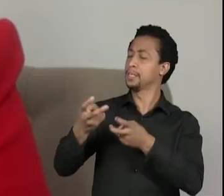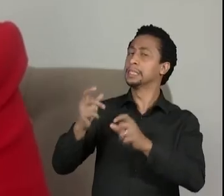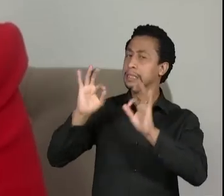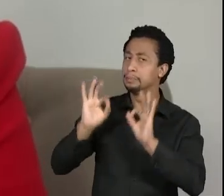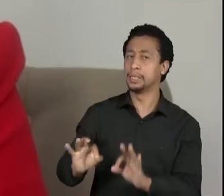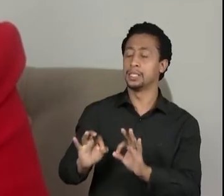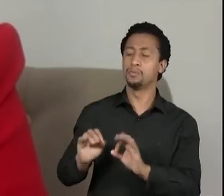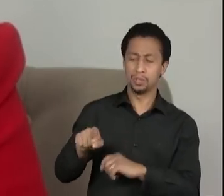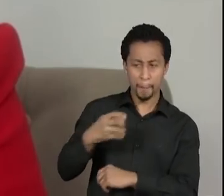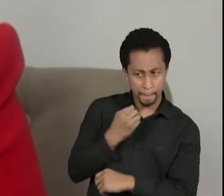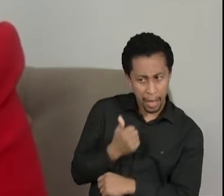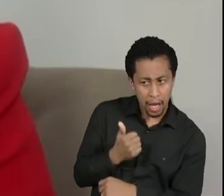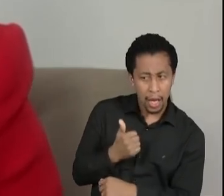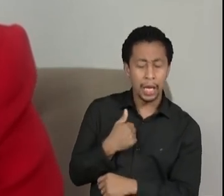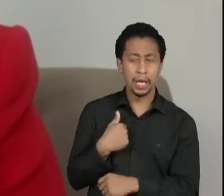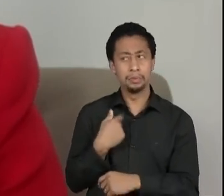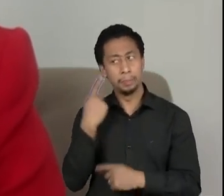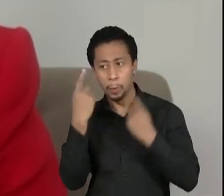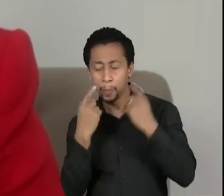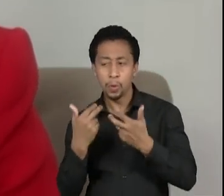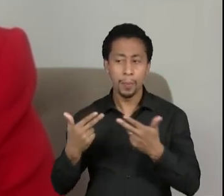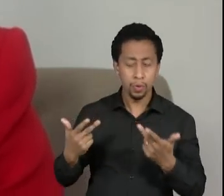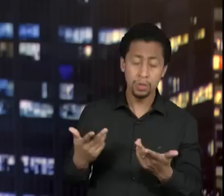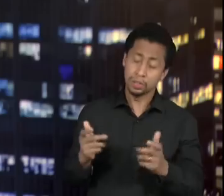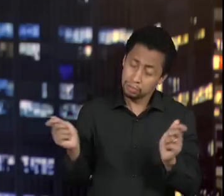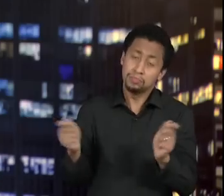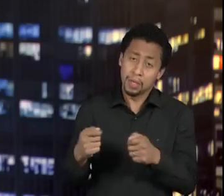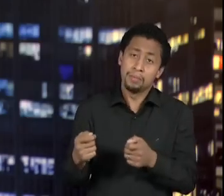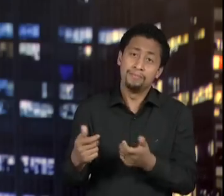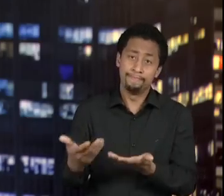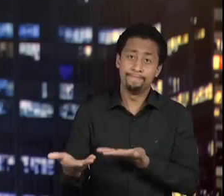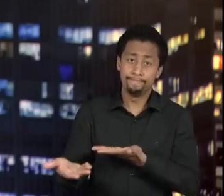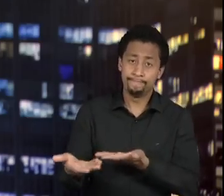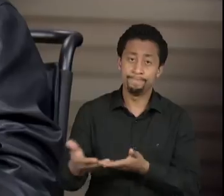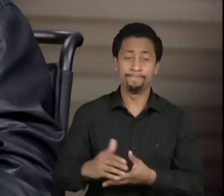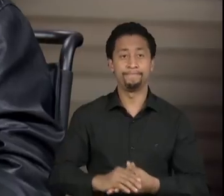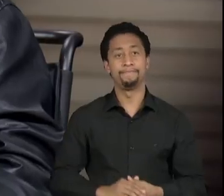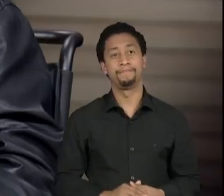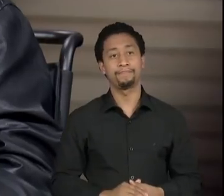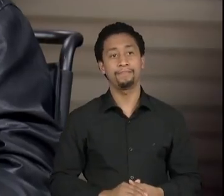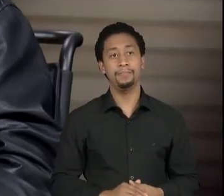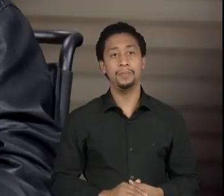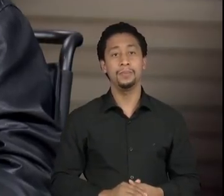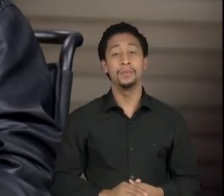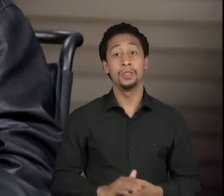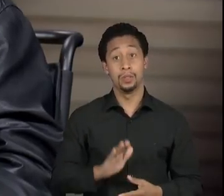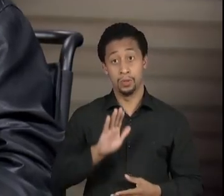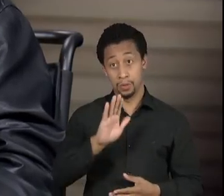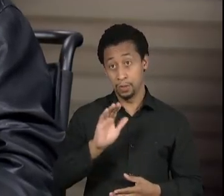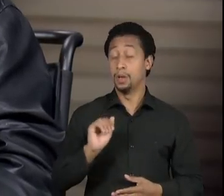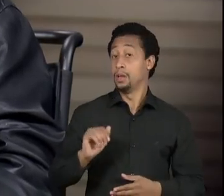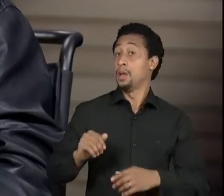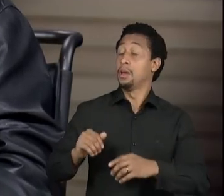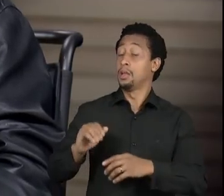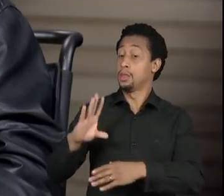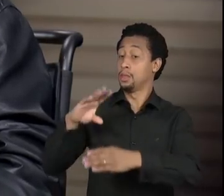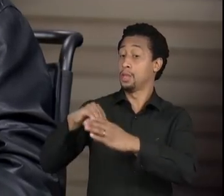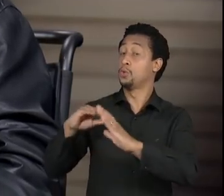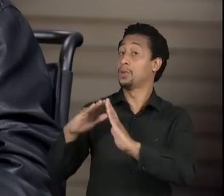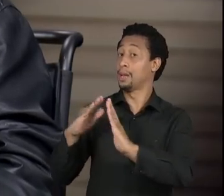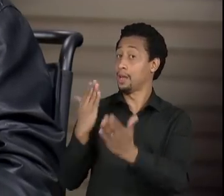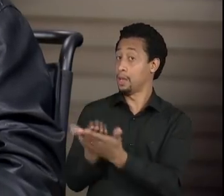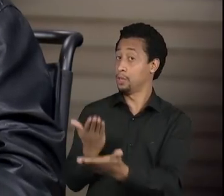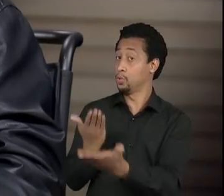a atenção total que você dá durante a aula. Professor. Eu acho que a avaliação na escola pode ser tão